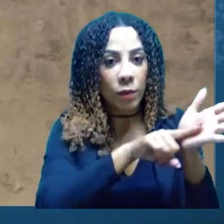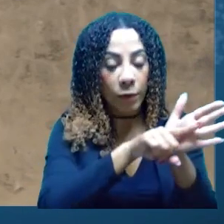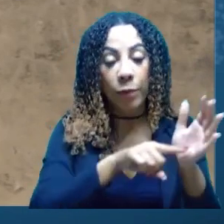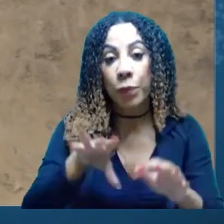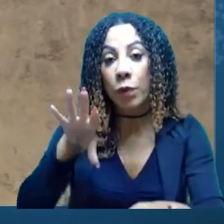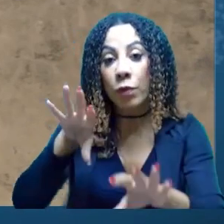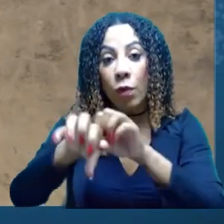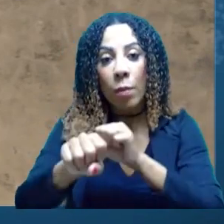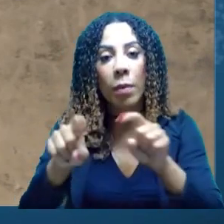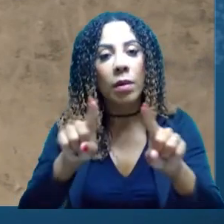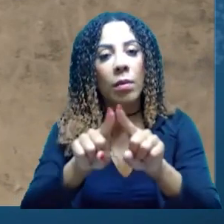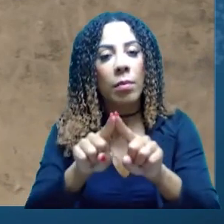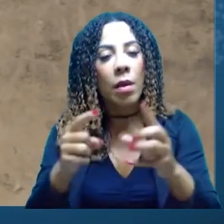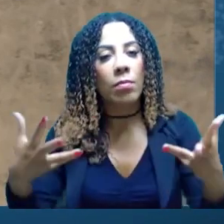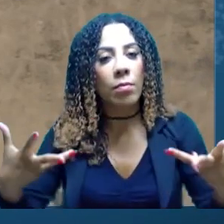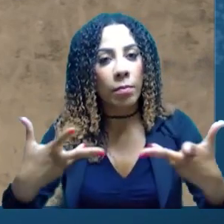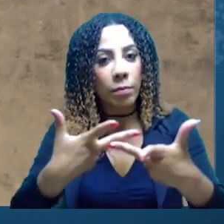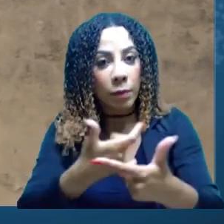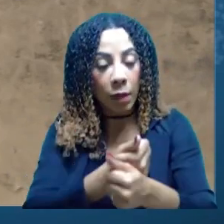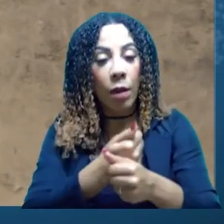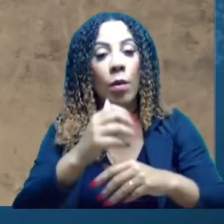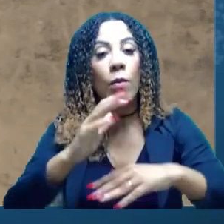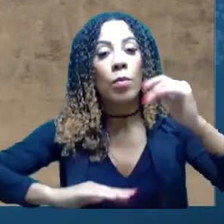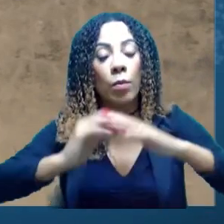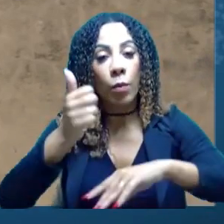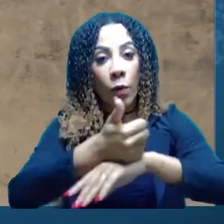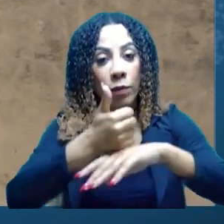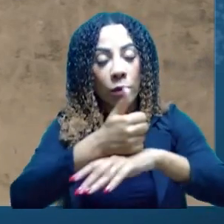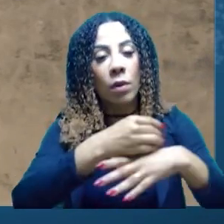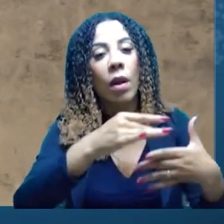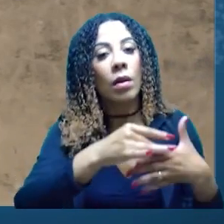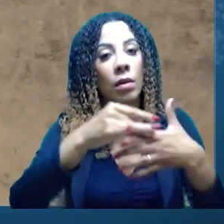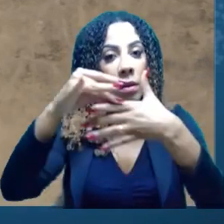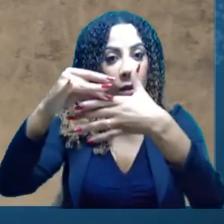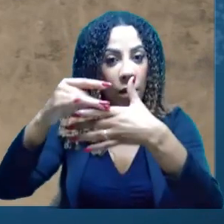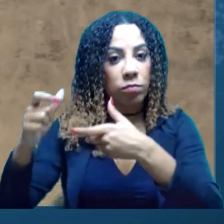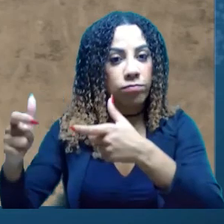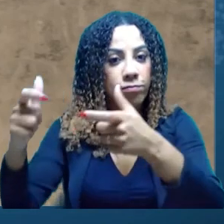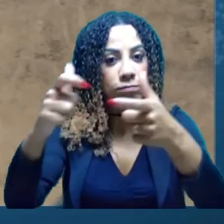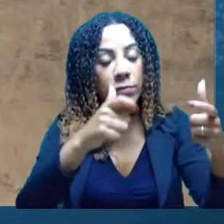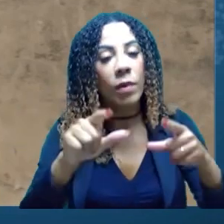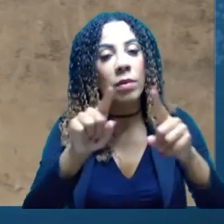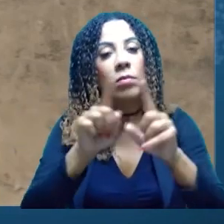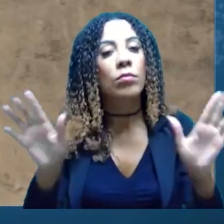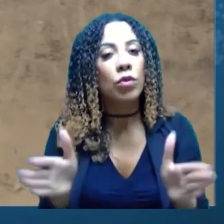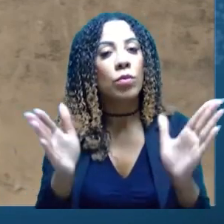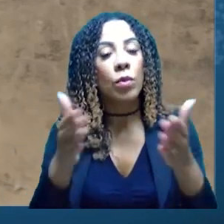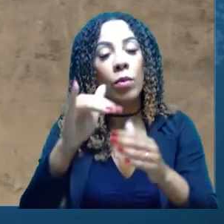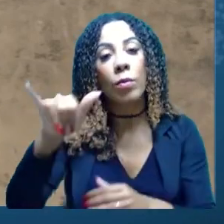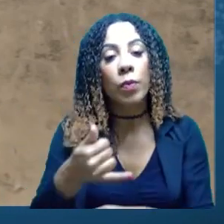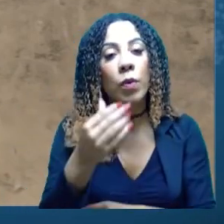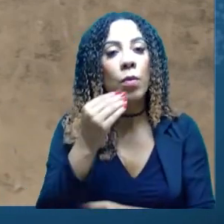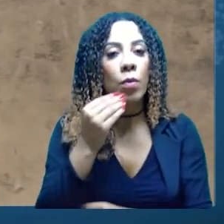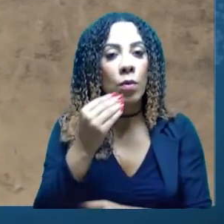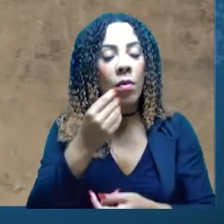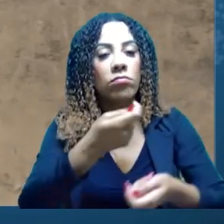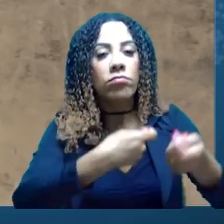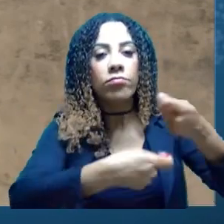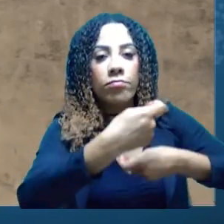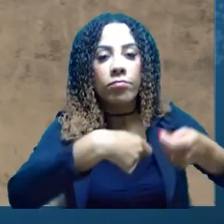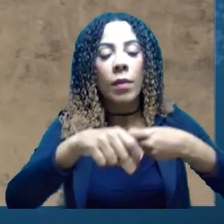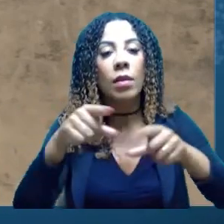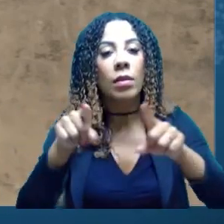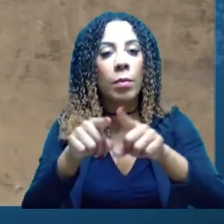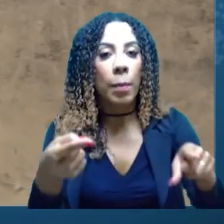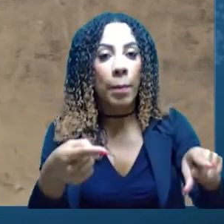qualificar profissionais e líderes de mercado e promover oportunidades de negócios e parcerias no setor